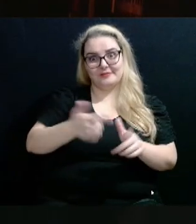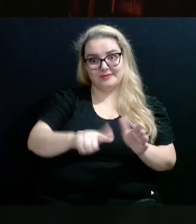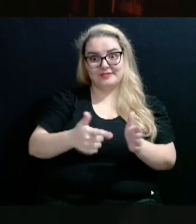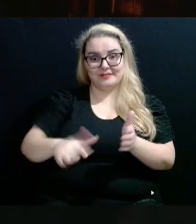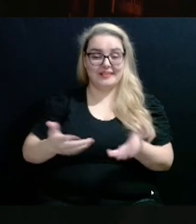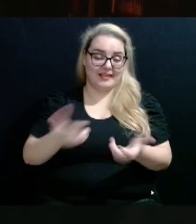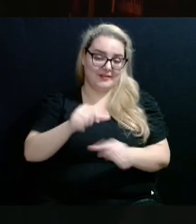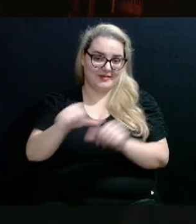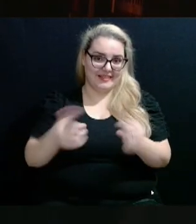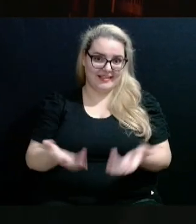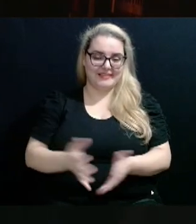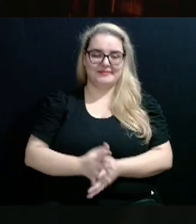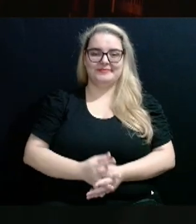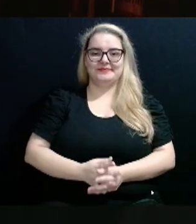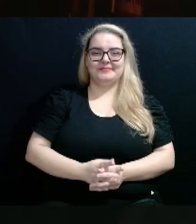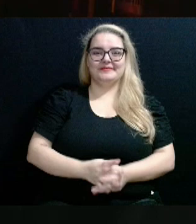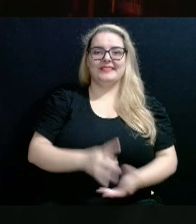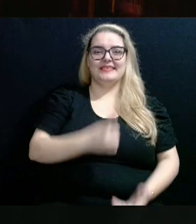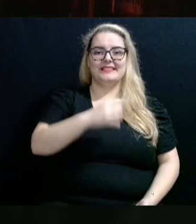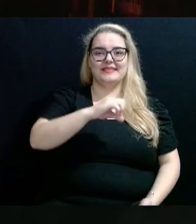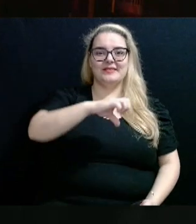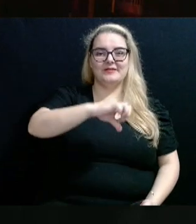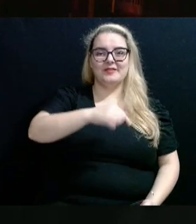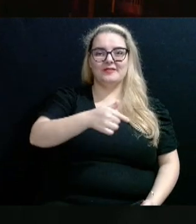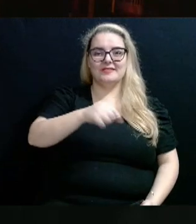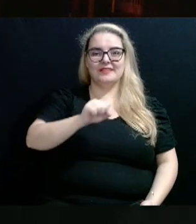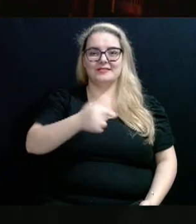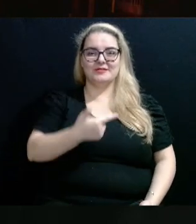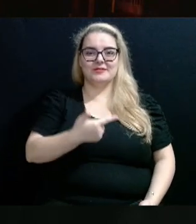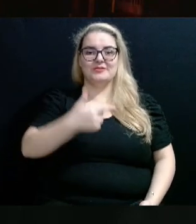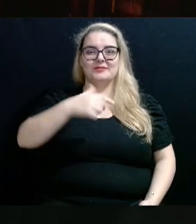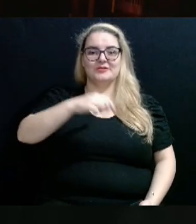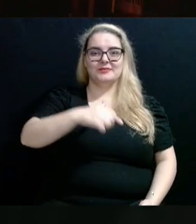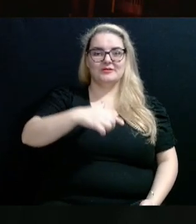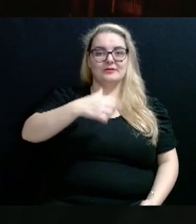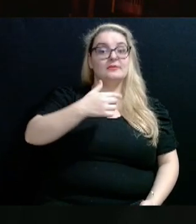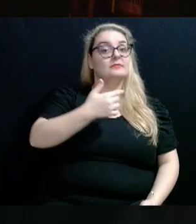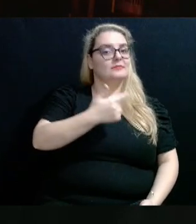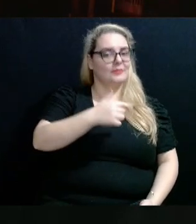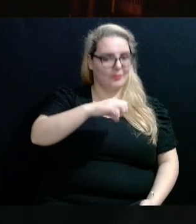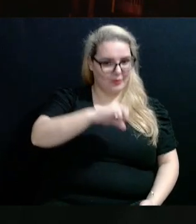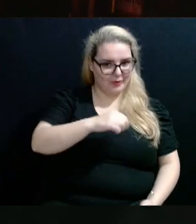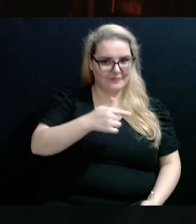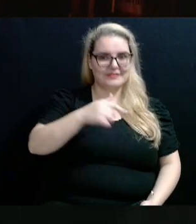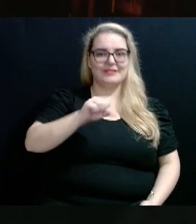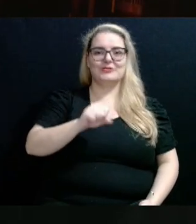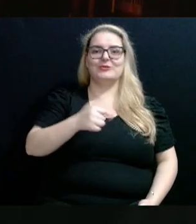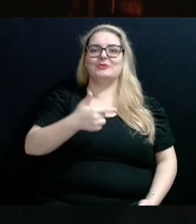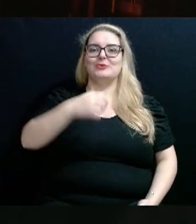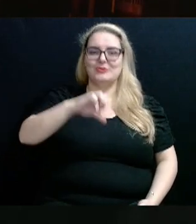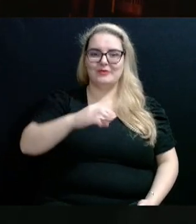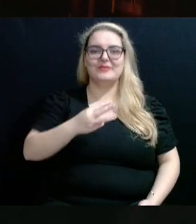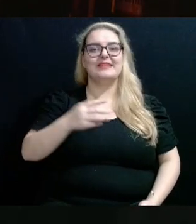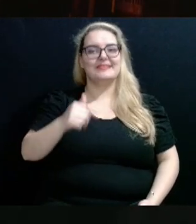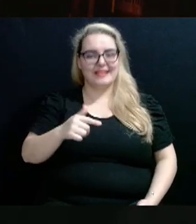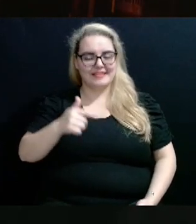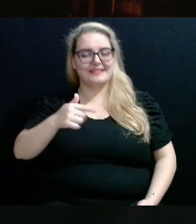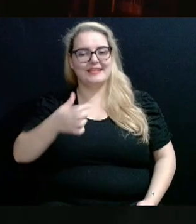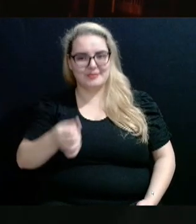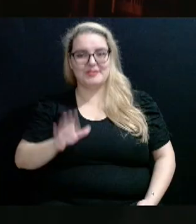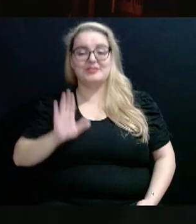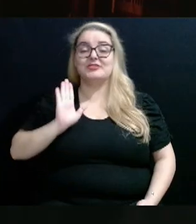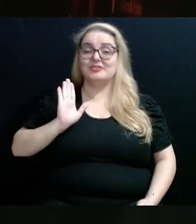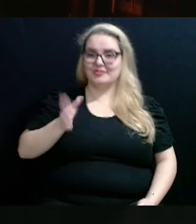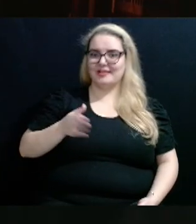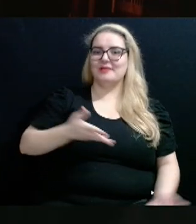19978293776. Enquanto você manda sua mensagem, a gente atualiza algumas informações. Daqui a pouquinho vamos apresentar os nossos convidados. Temos aqui